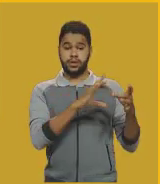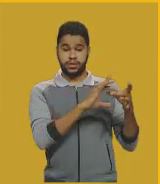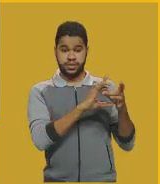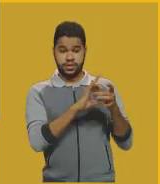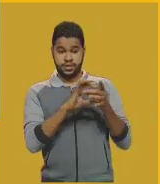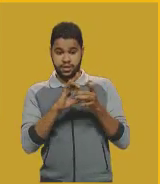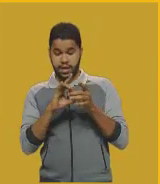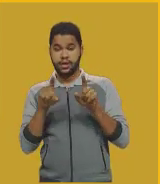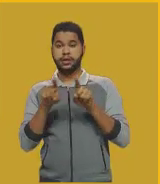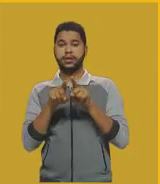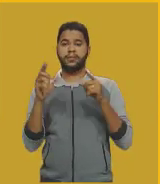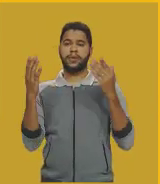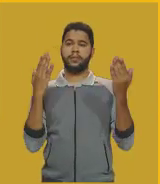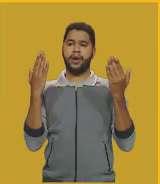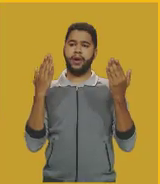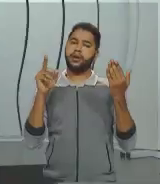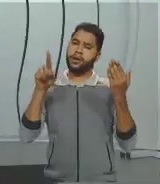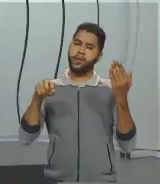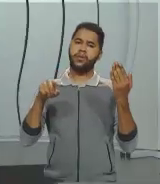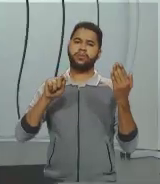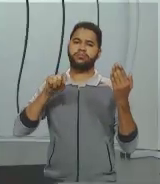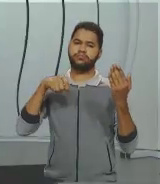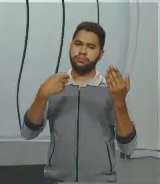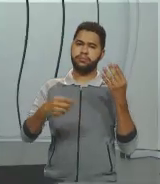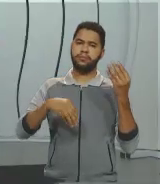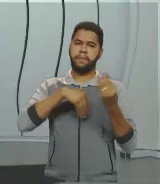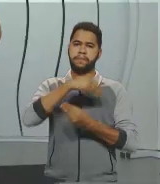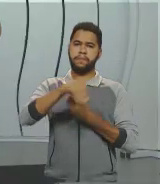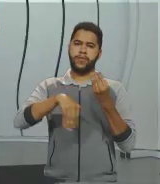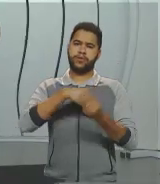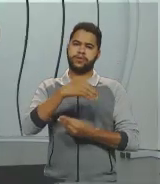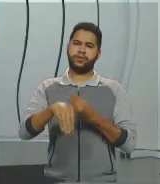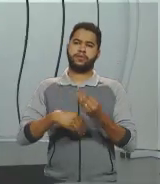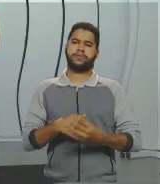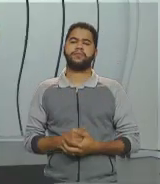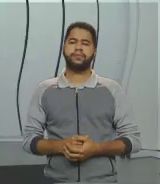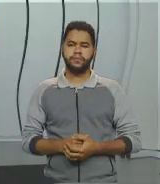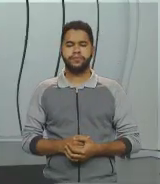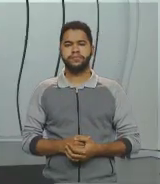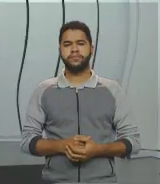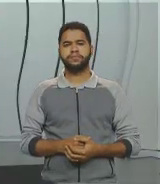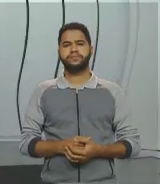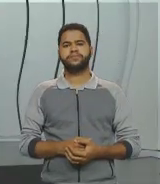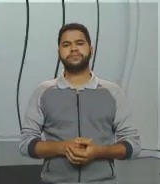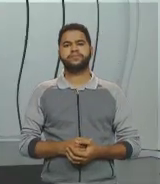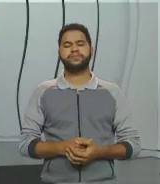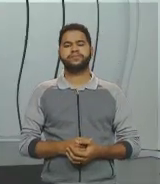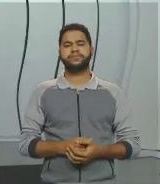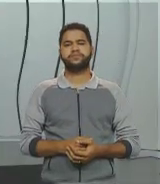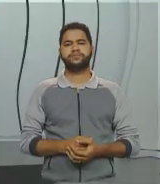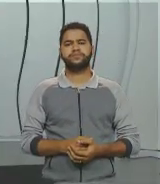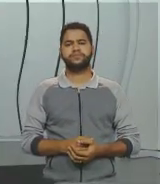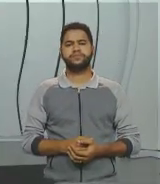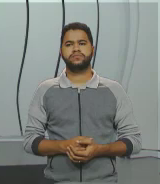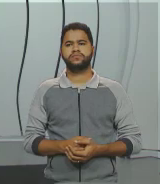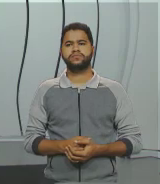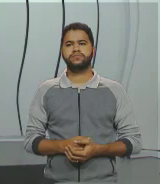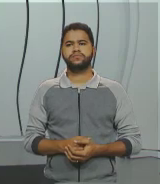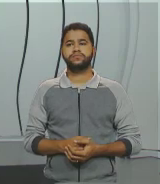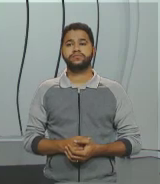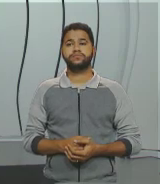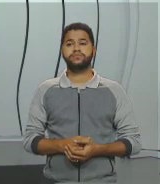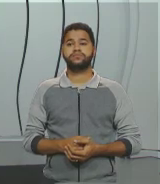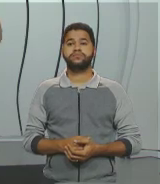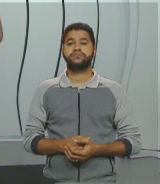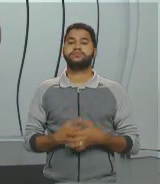série e também em paralelo. Por isso, ela recebe o nome de associação mista. Com